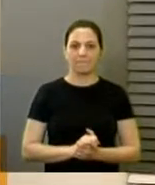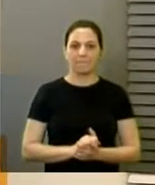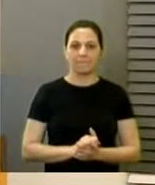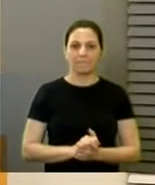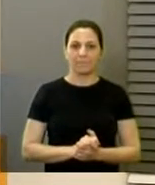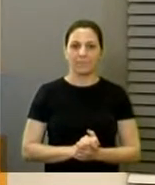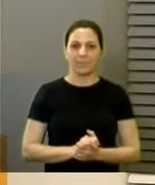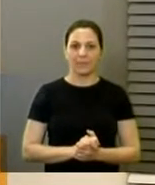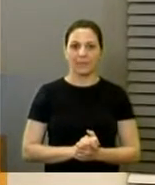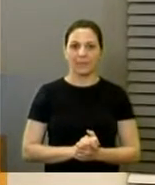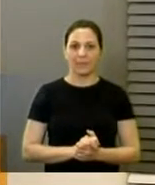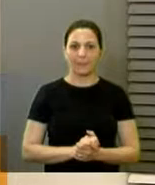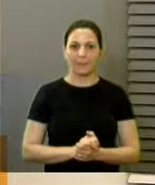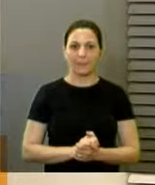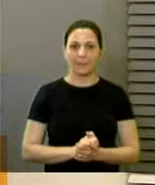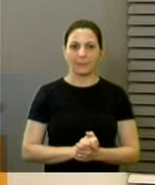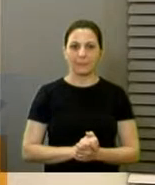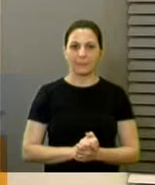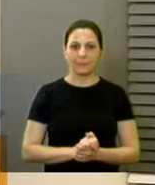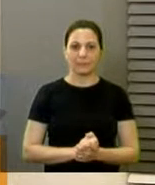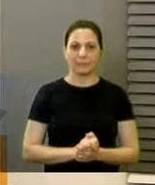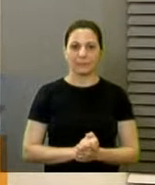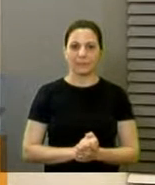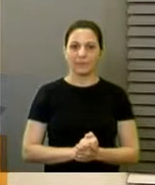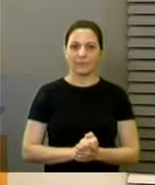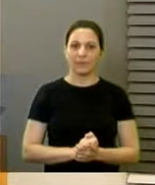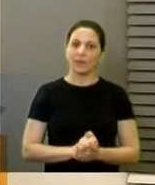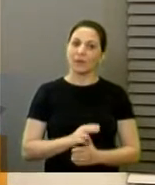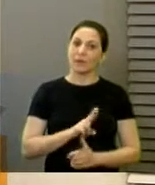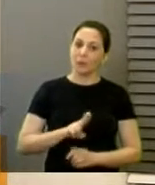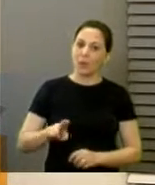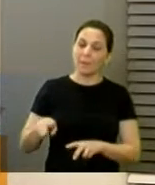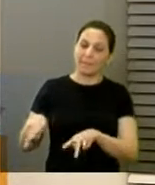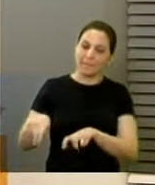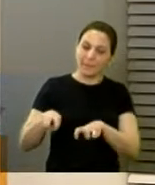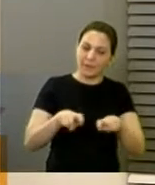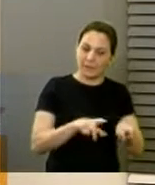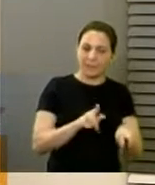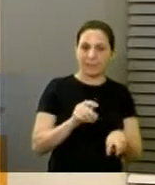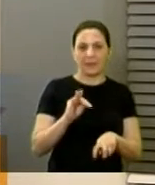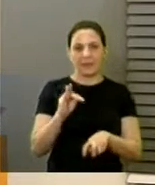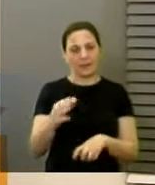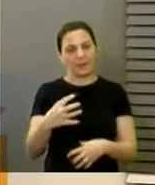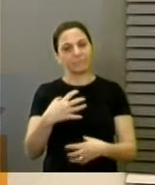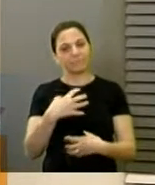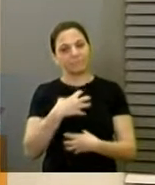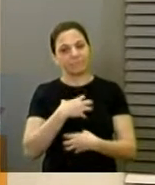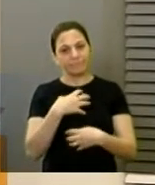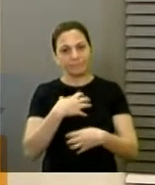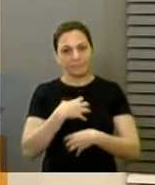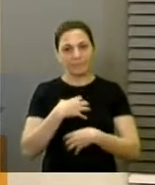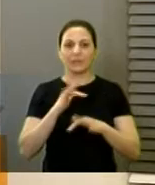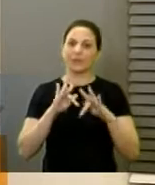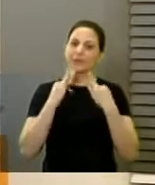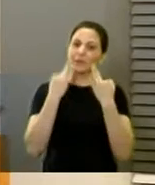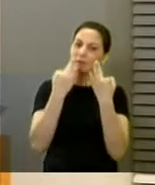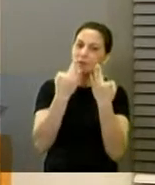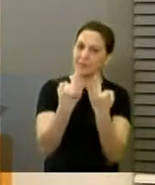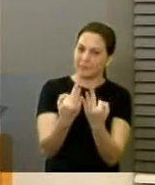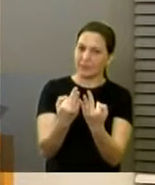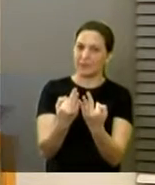queria deixar em nome da bancada viu roberval os nossos sentimentos a você ea toda a sua família